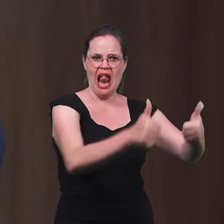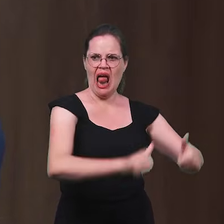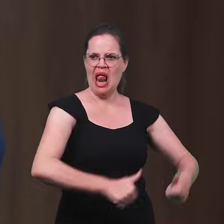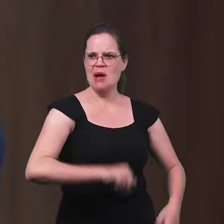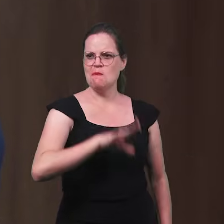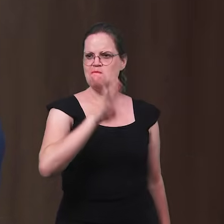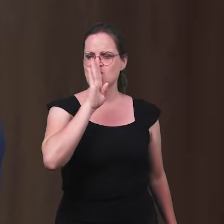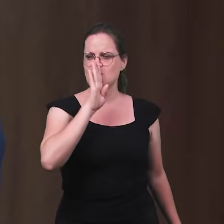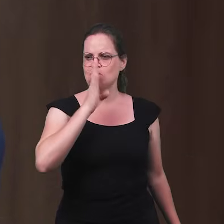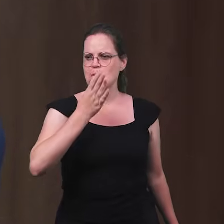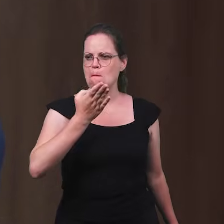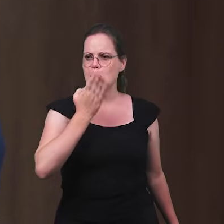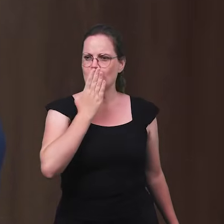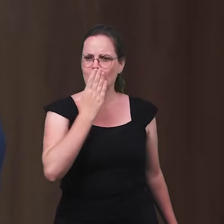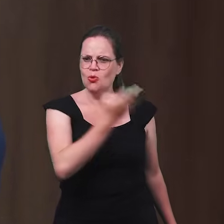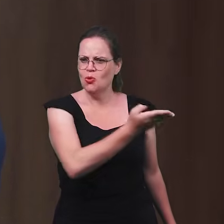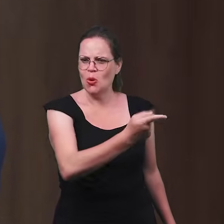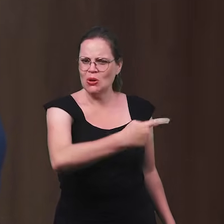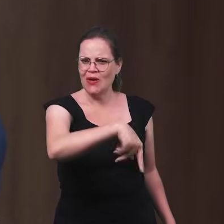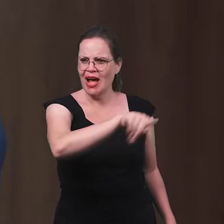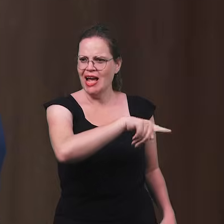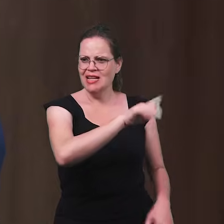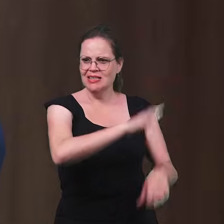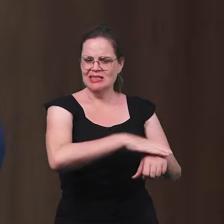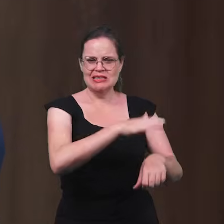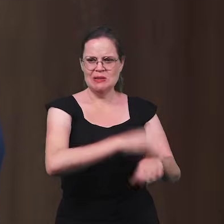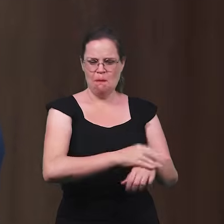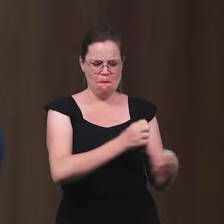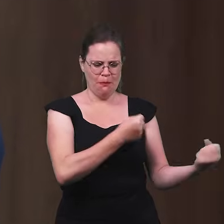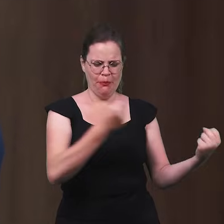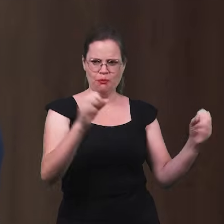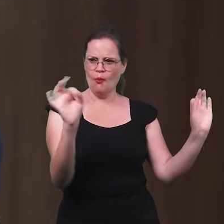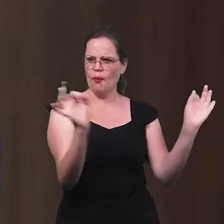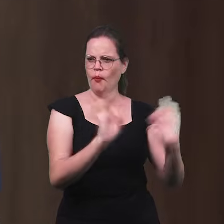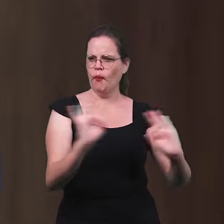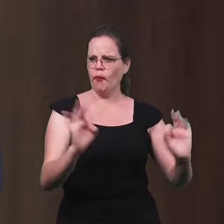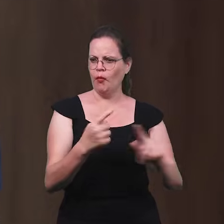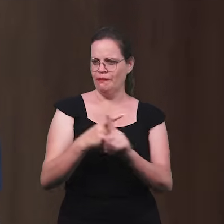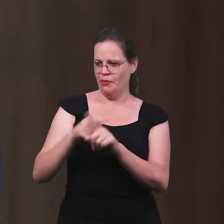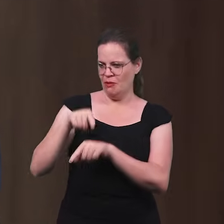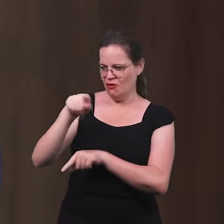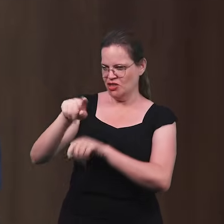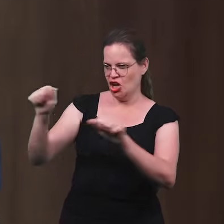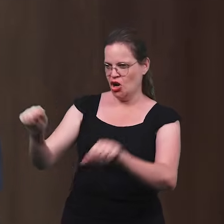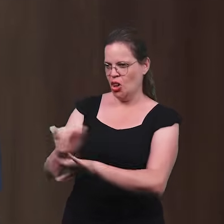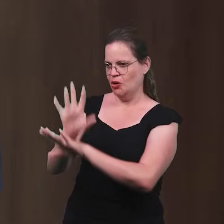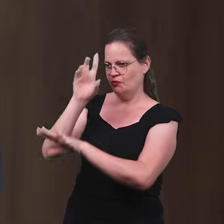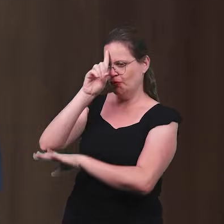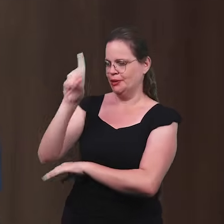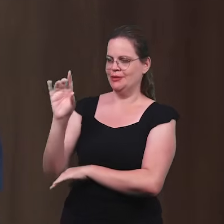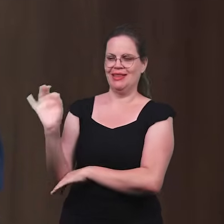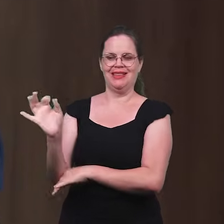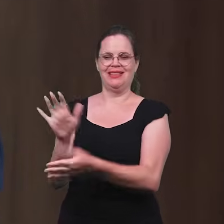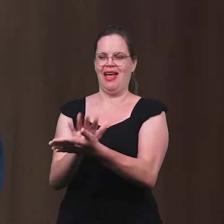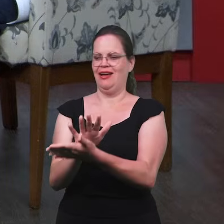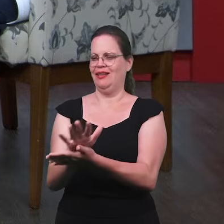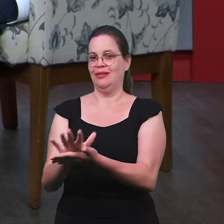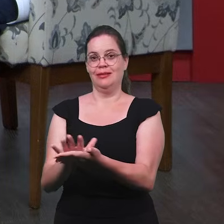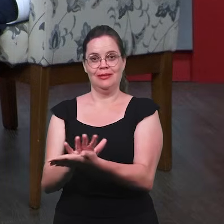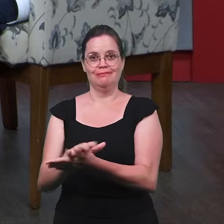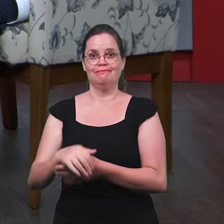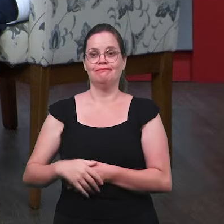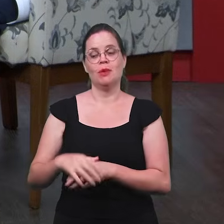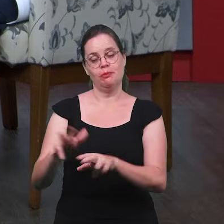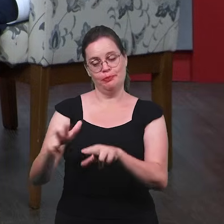a Deus, em cuja mão está a sua vida, não glorificou. Então, essa